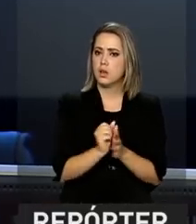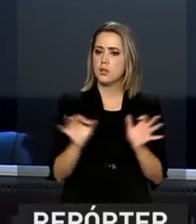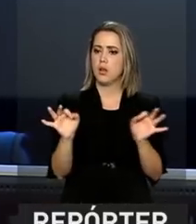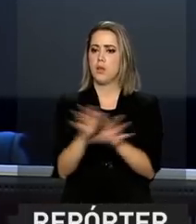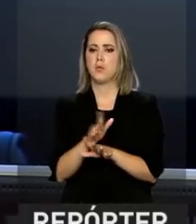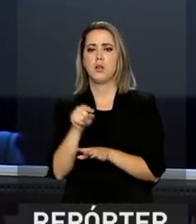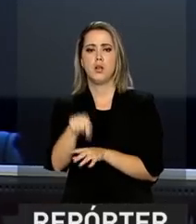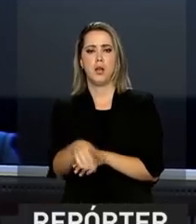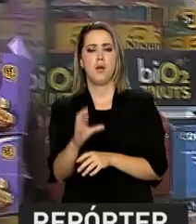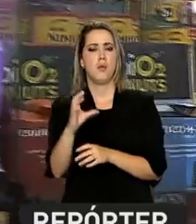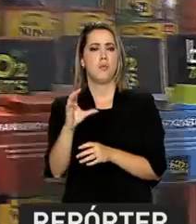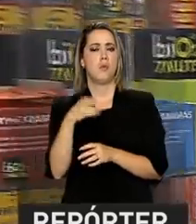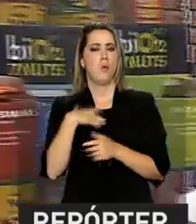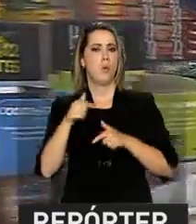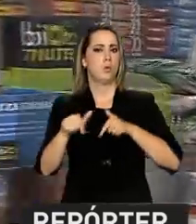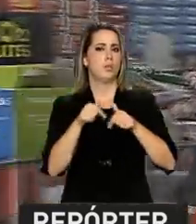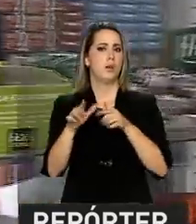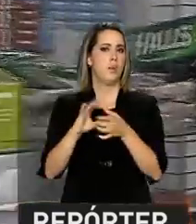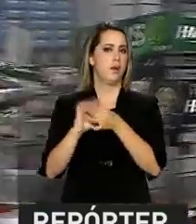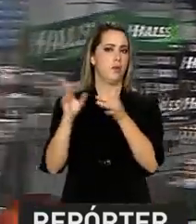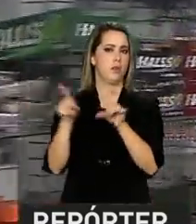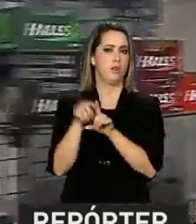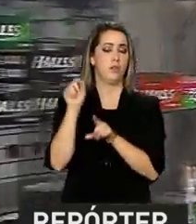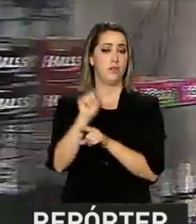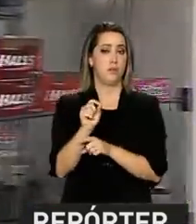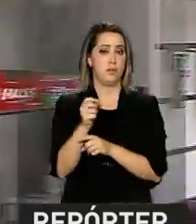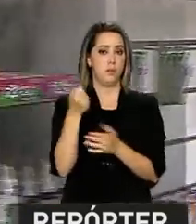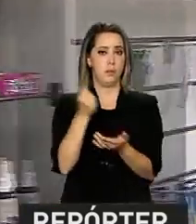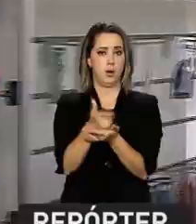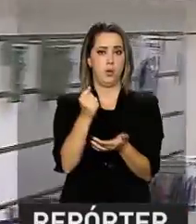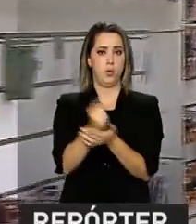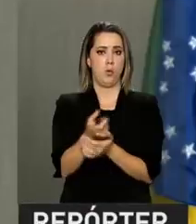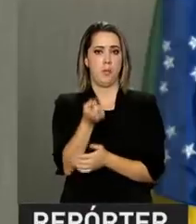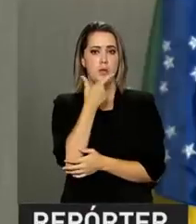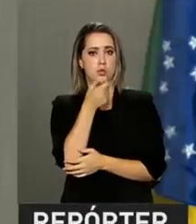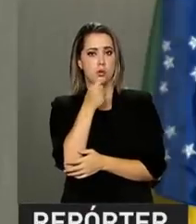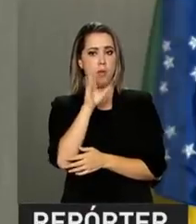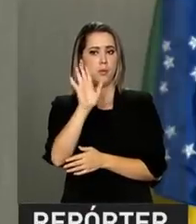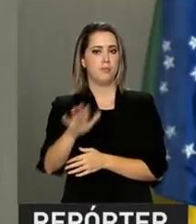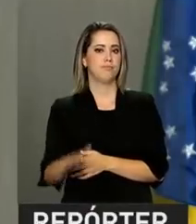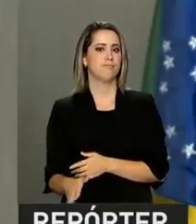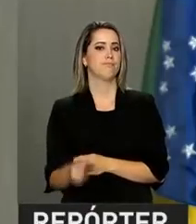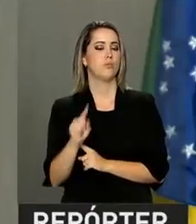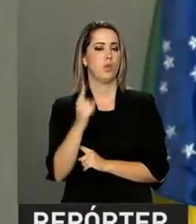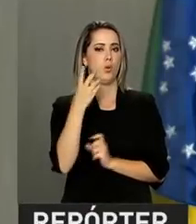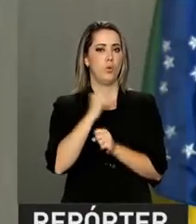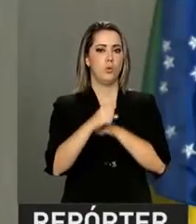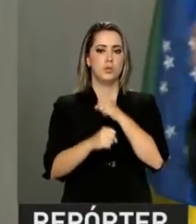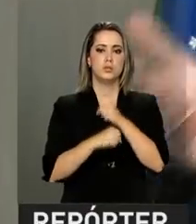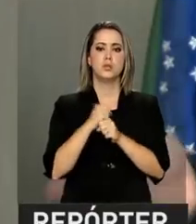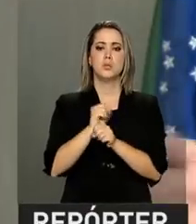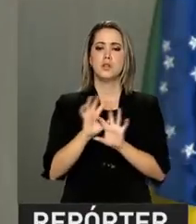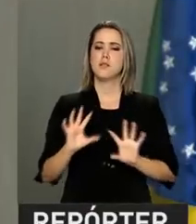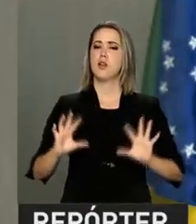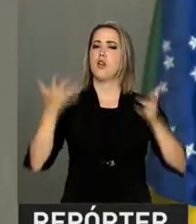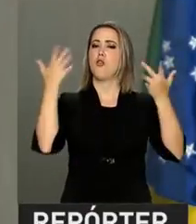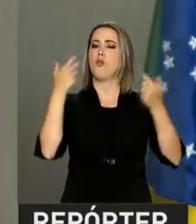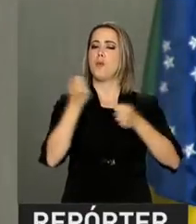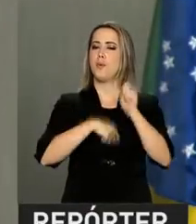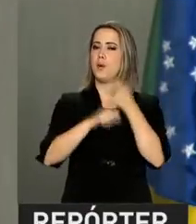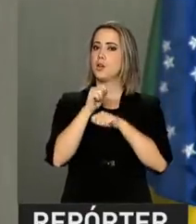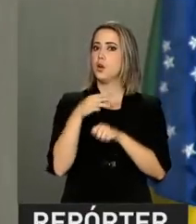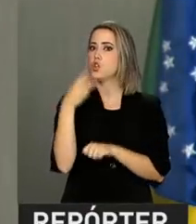extinção de cargos comissionados e compra de medicamentos mais baratos. Um ano depois, ele comemora a economia de